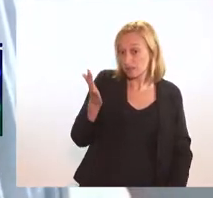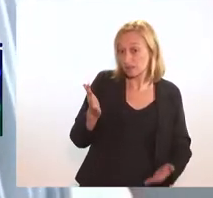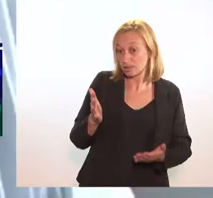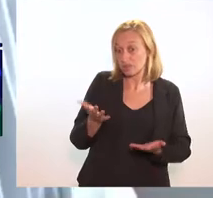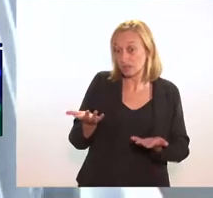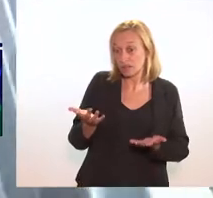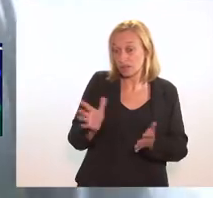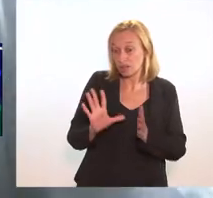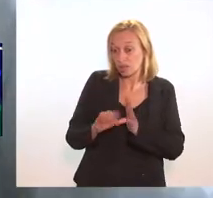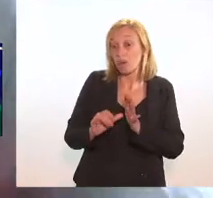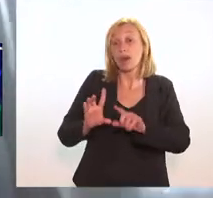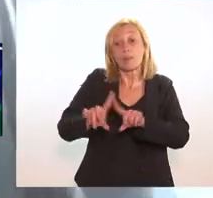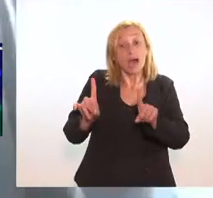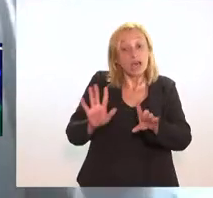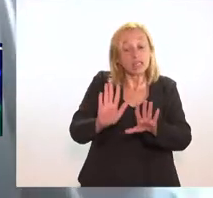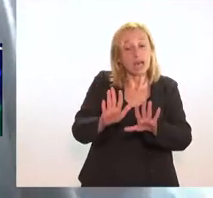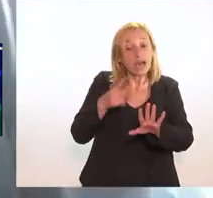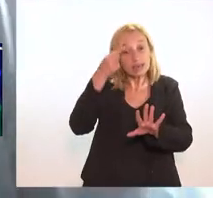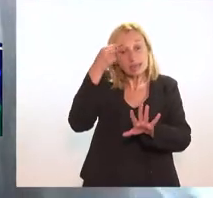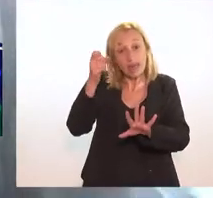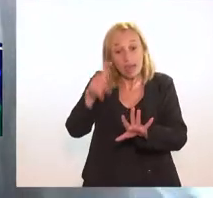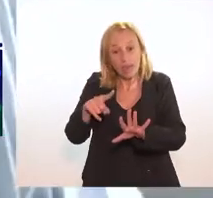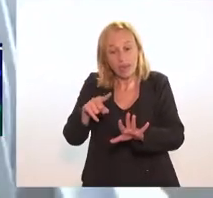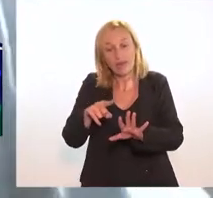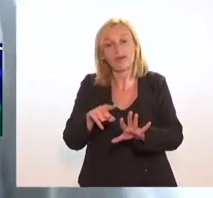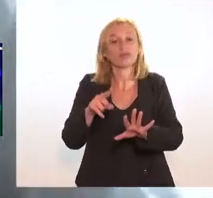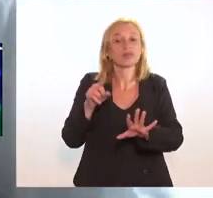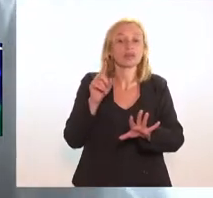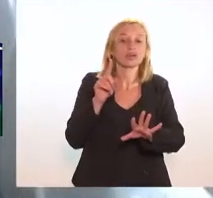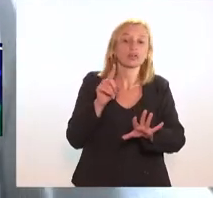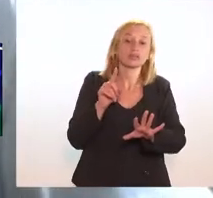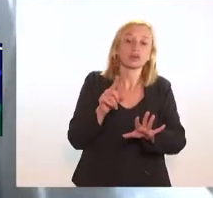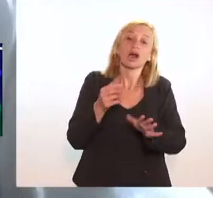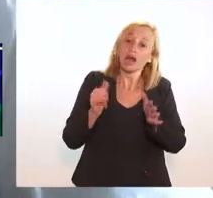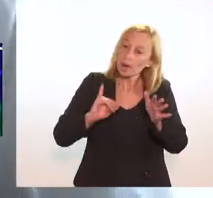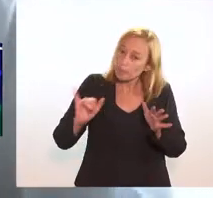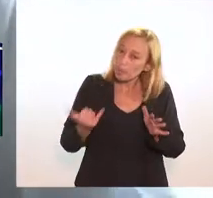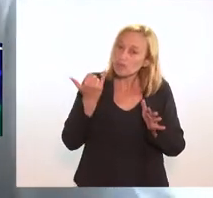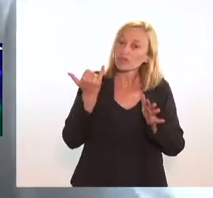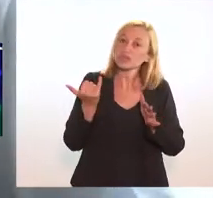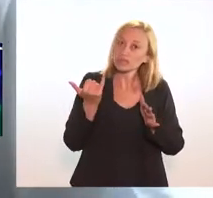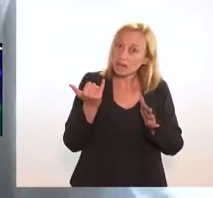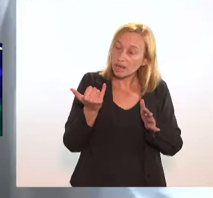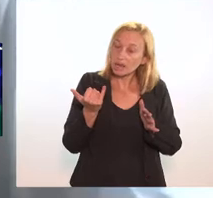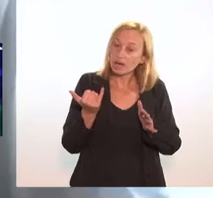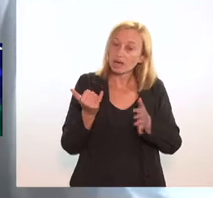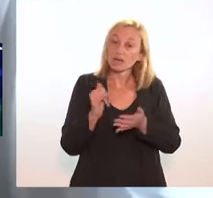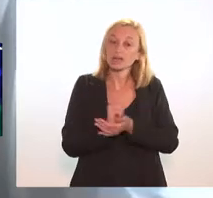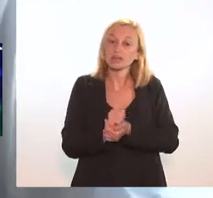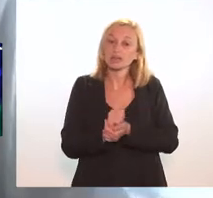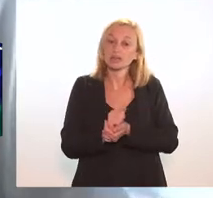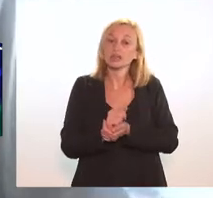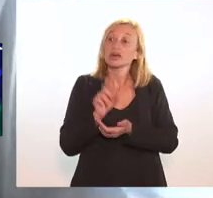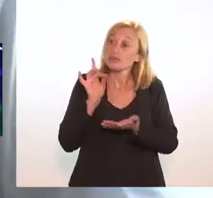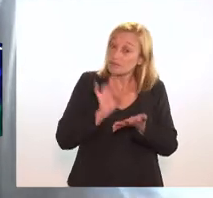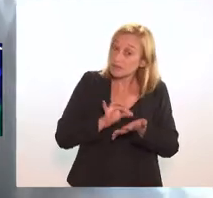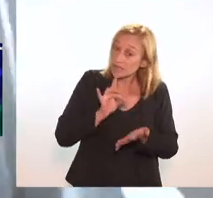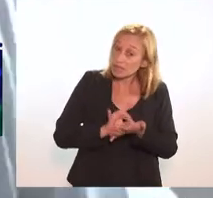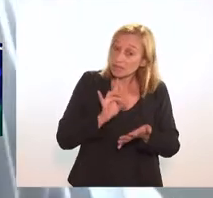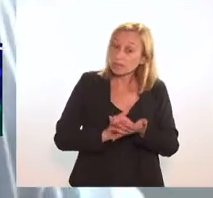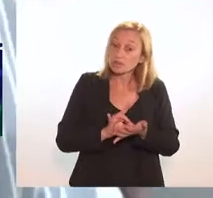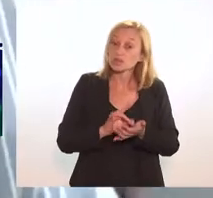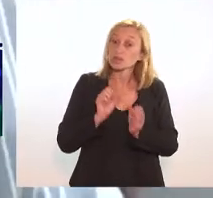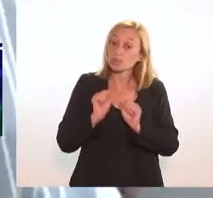mundo com o uniforme do BOP. Agora, a ideia geral pode ser aproveitada e, no caso ambiental, ela realmente pode